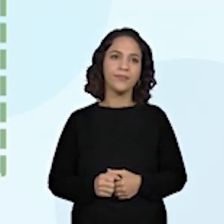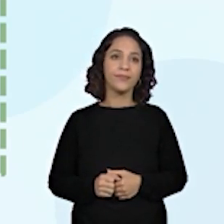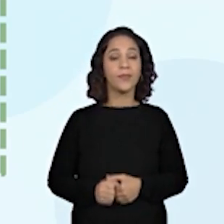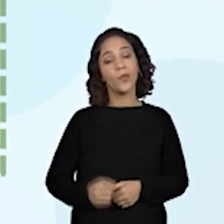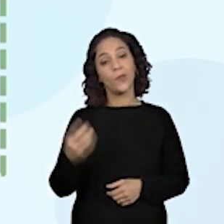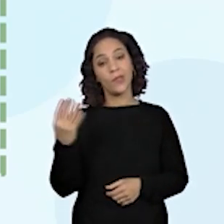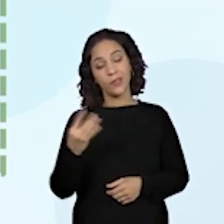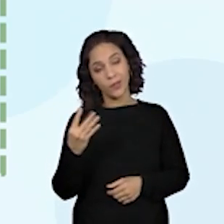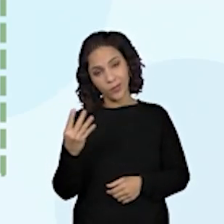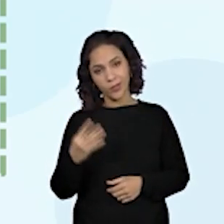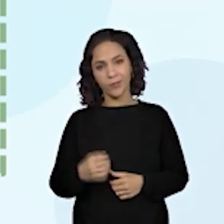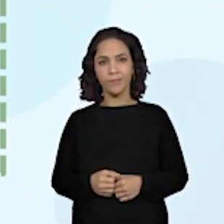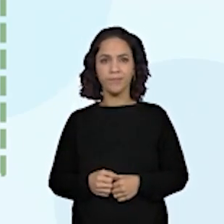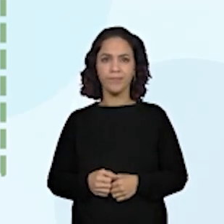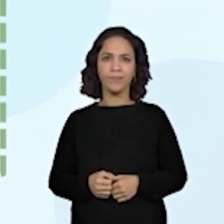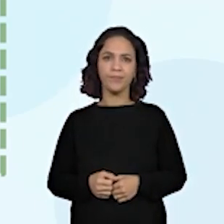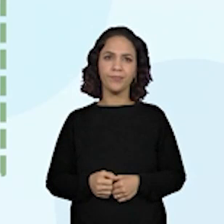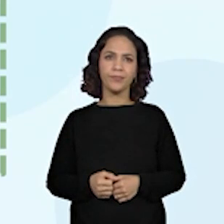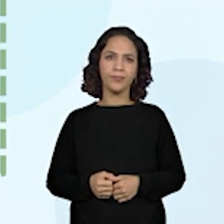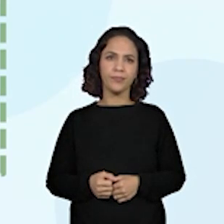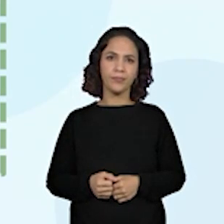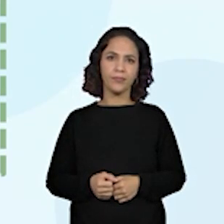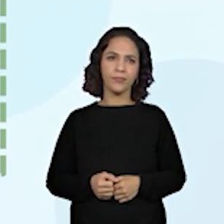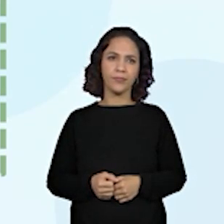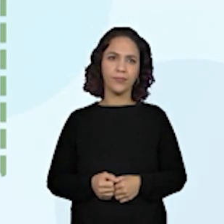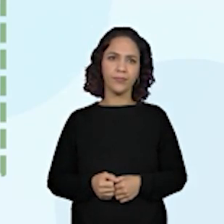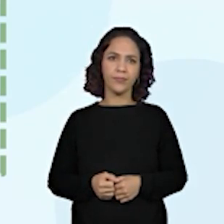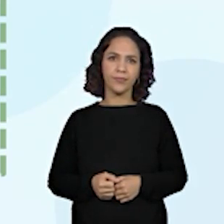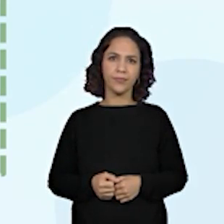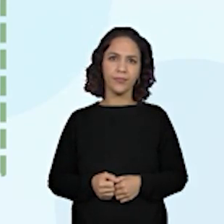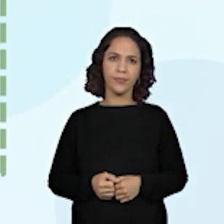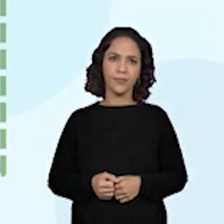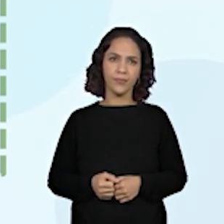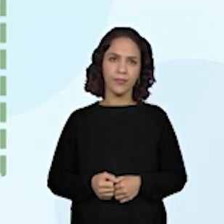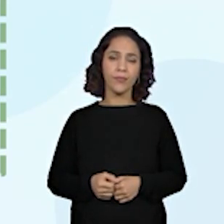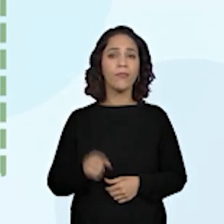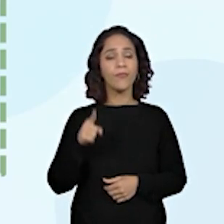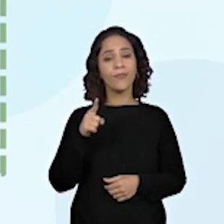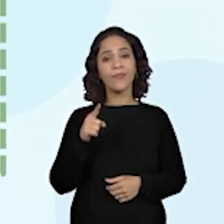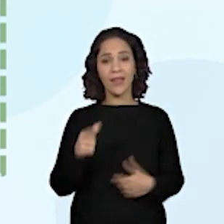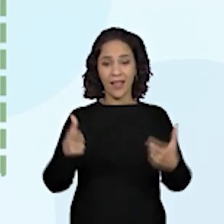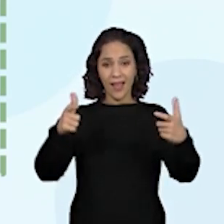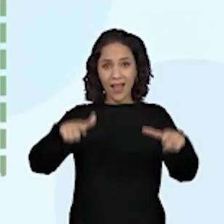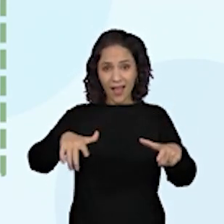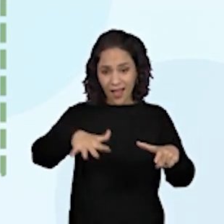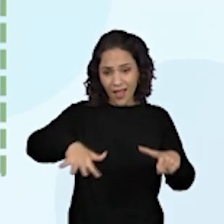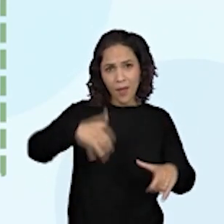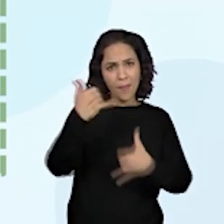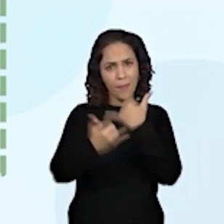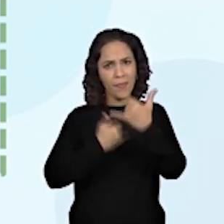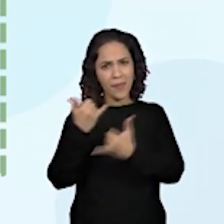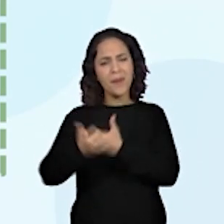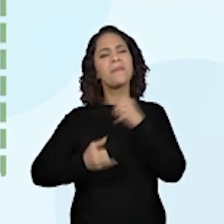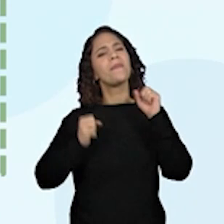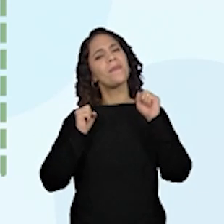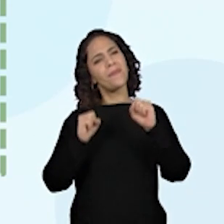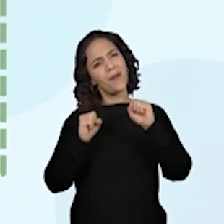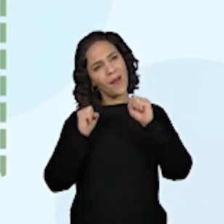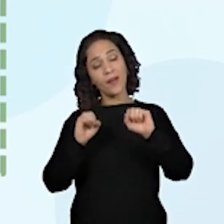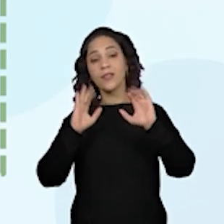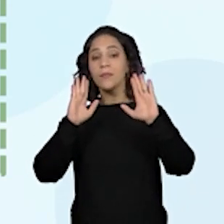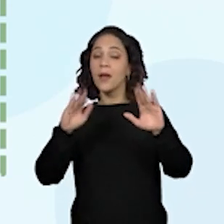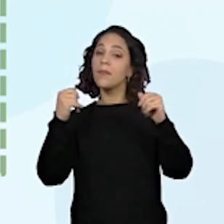4, se formando na tela, é permitido brincar nos pátios,